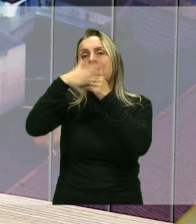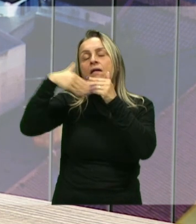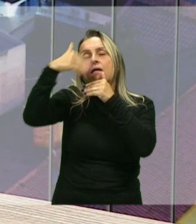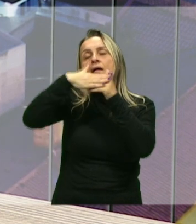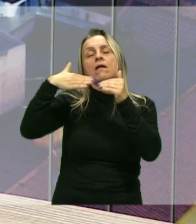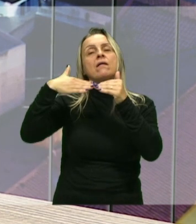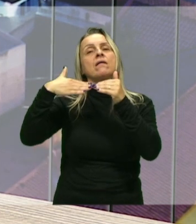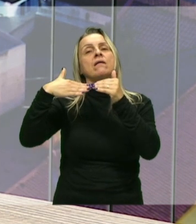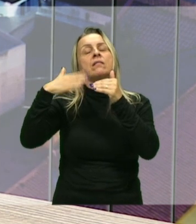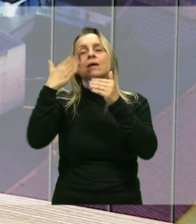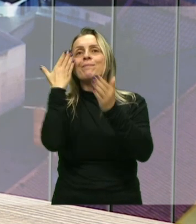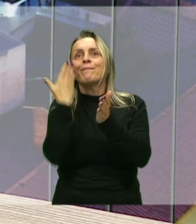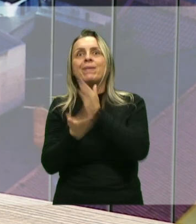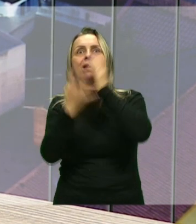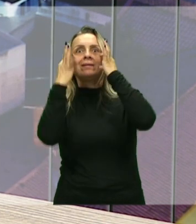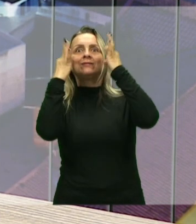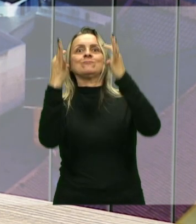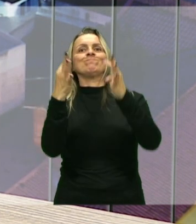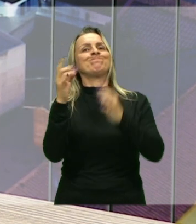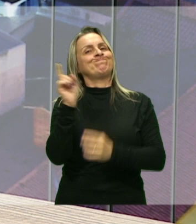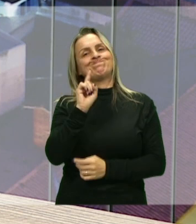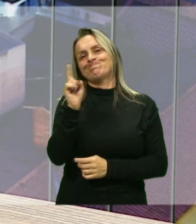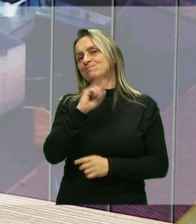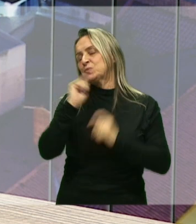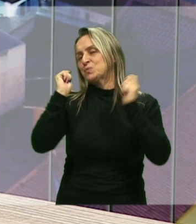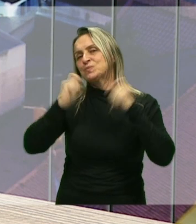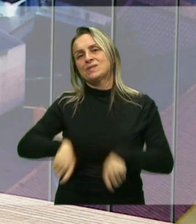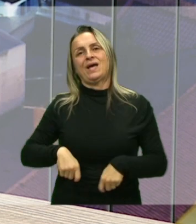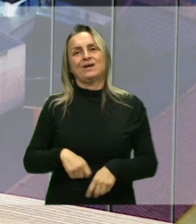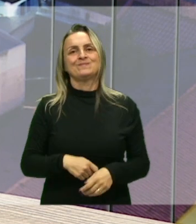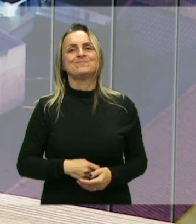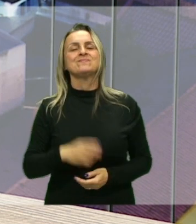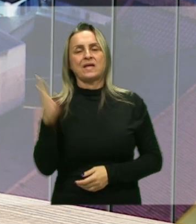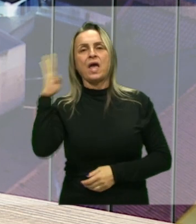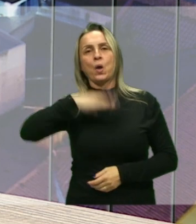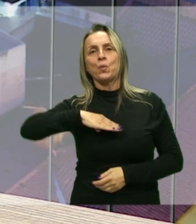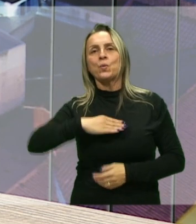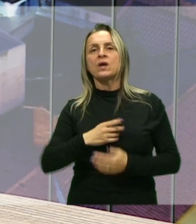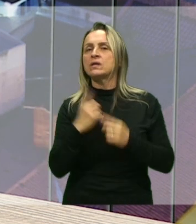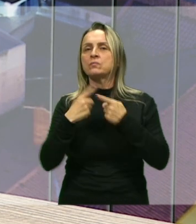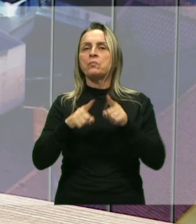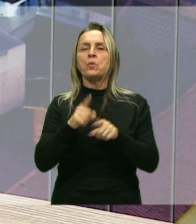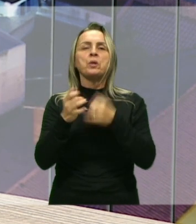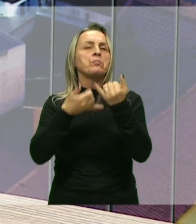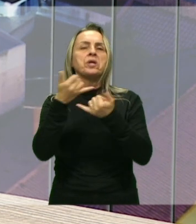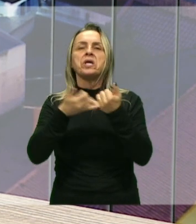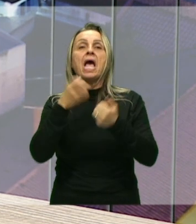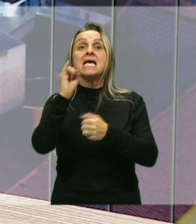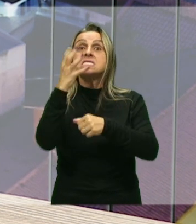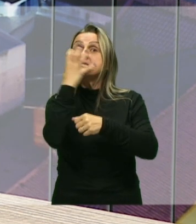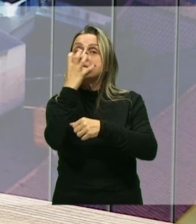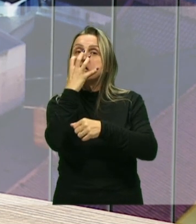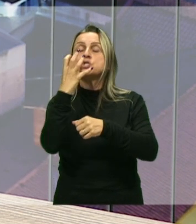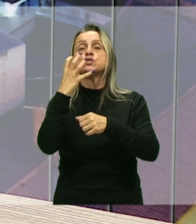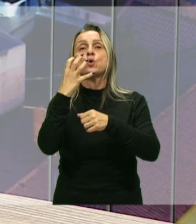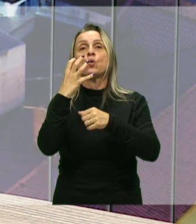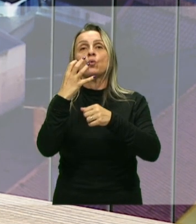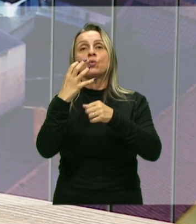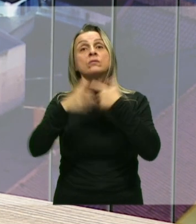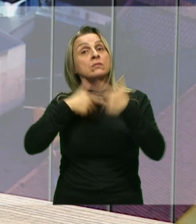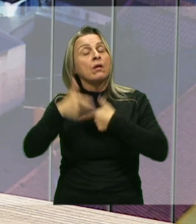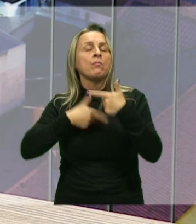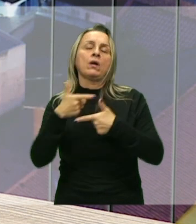um carinho, cafuné, então acaba que tira um pouco da distração dela, né? e ela precisa fazer a travessia de uma faixa